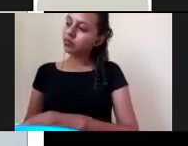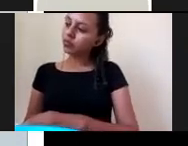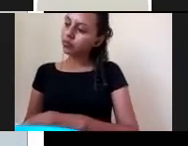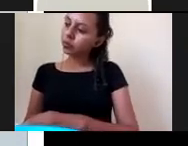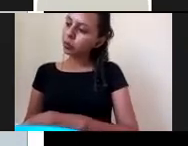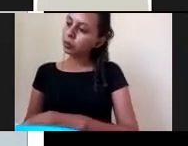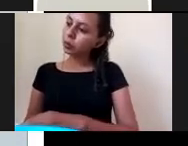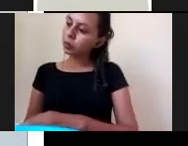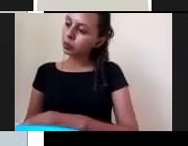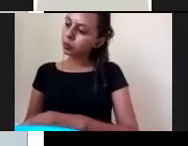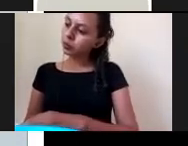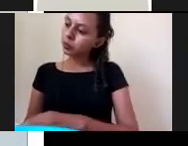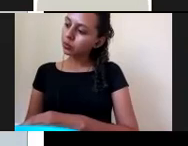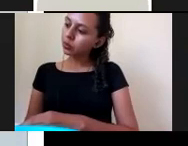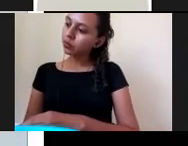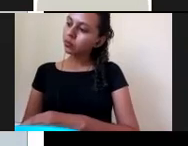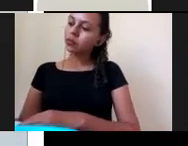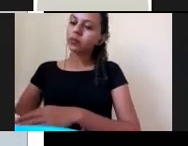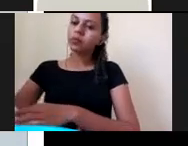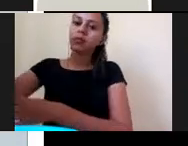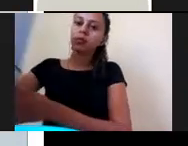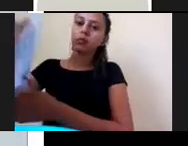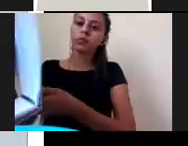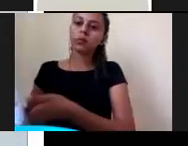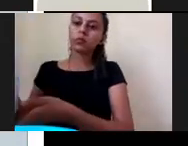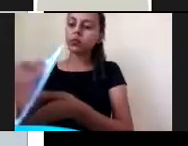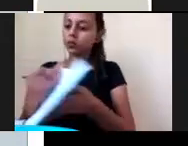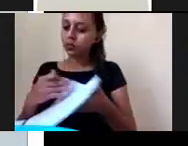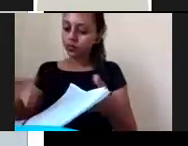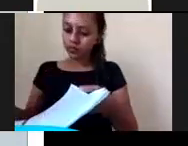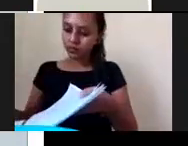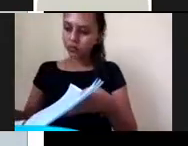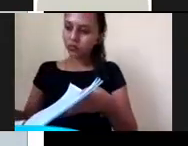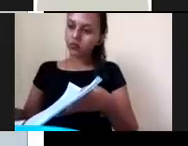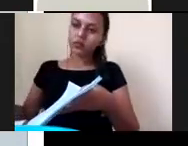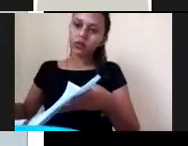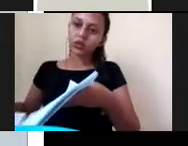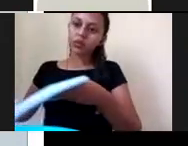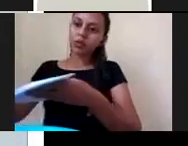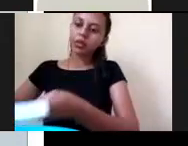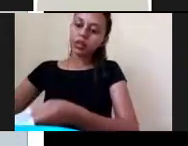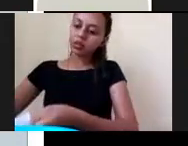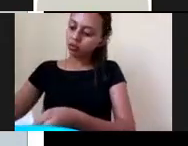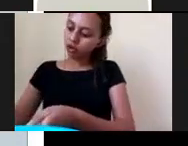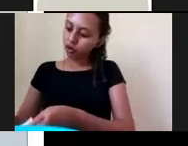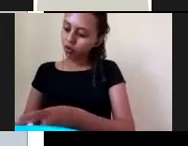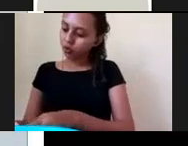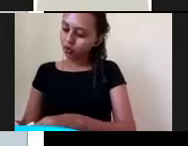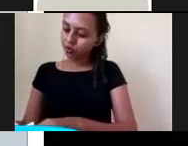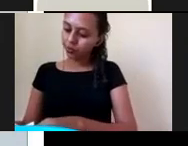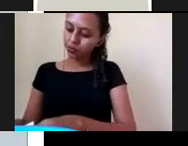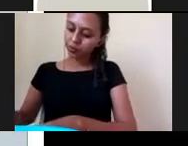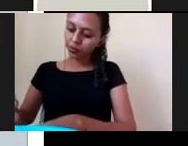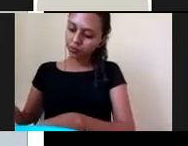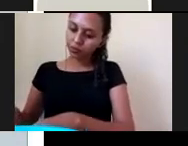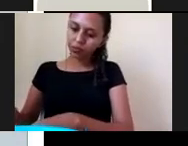que a gente fizer no paciente, a gente vai fazer o exame físico e vai utilizar os métodos propedêuticos, tá